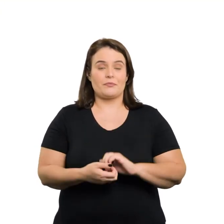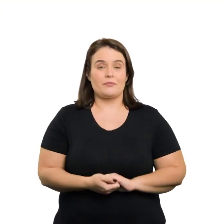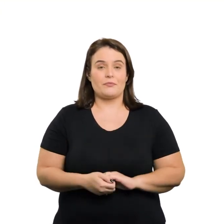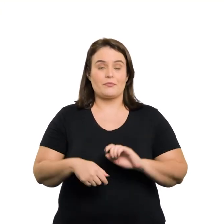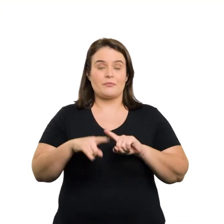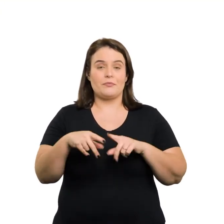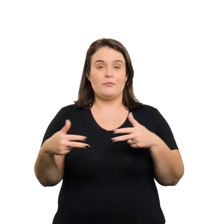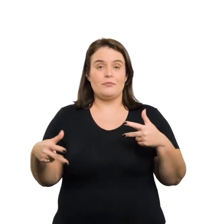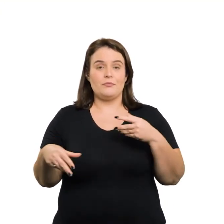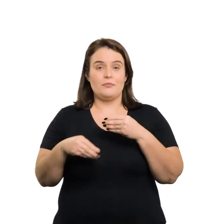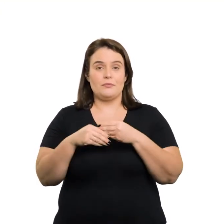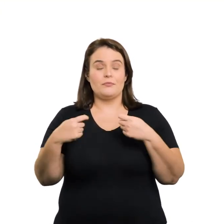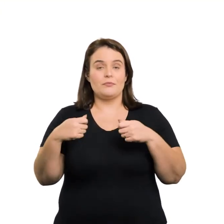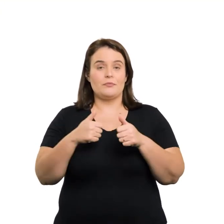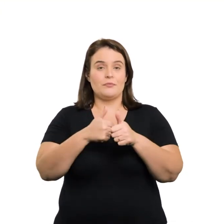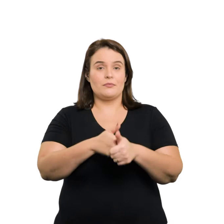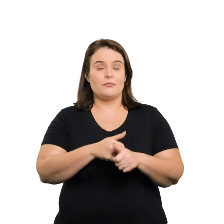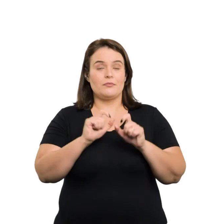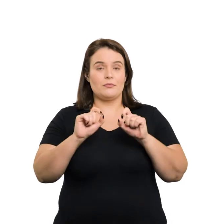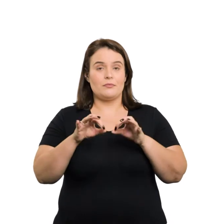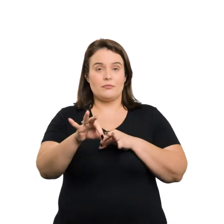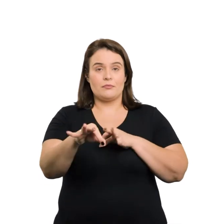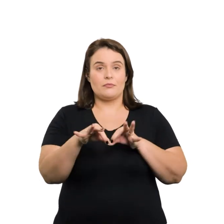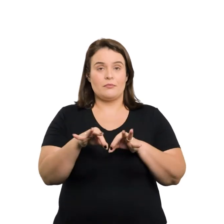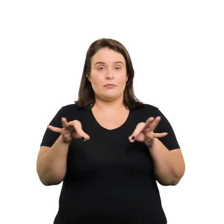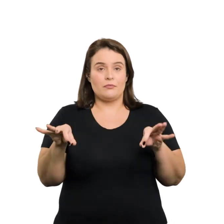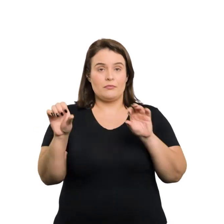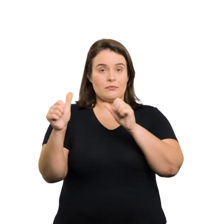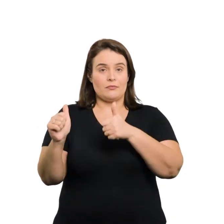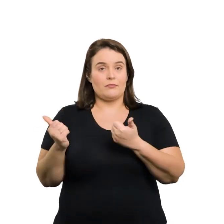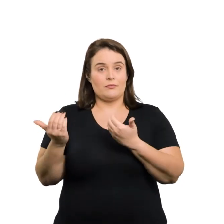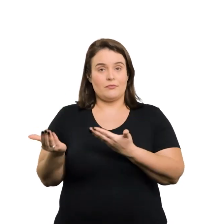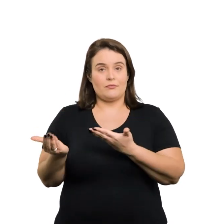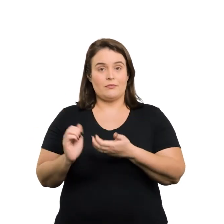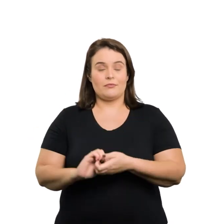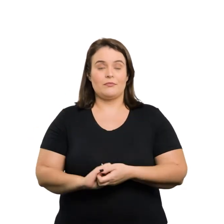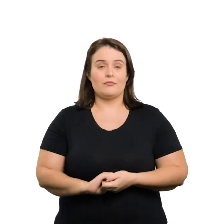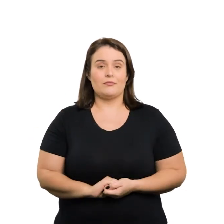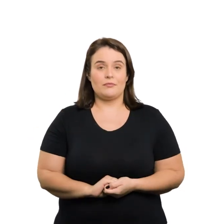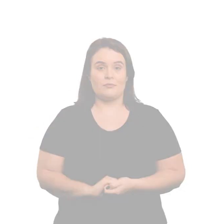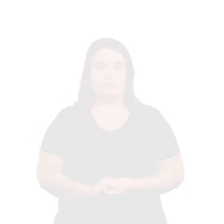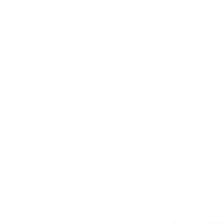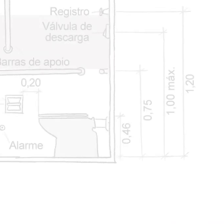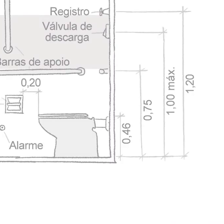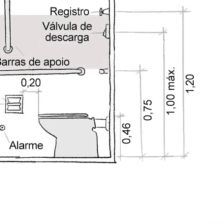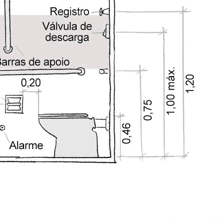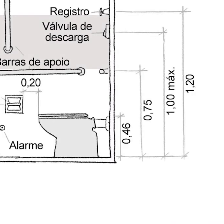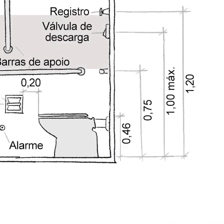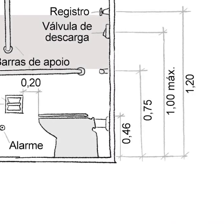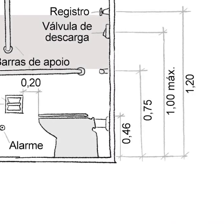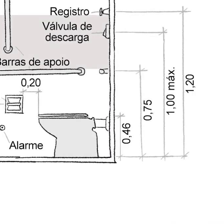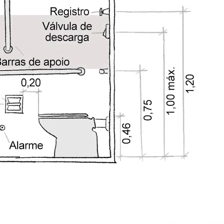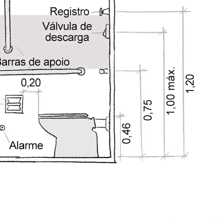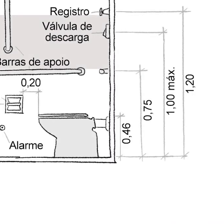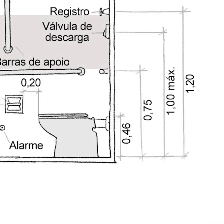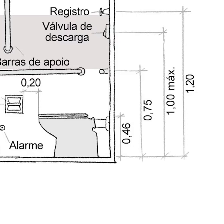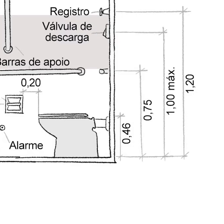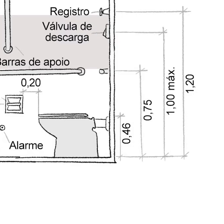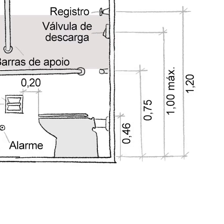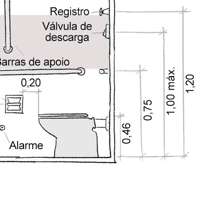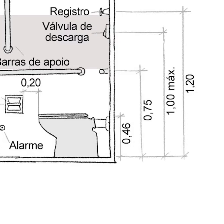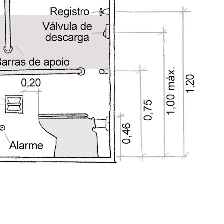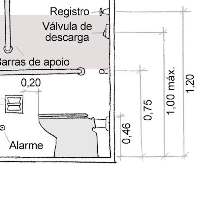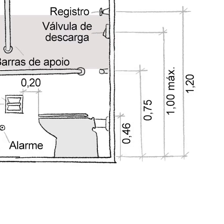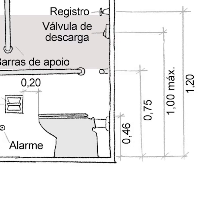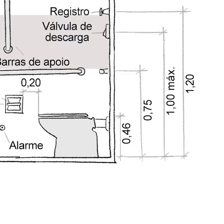Acessórios. Os acessórios devem acompanhar as medidas conforme figura. A imagem mostra